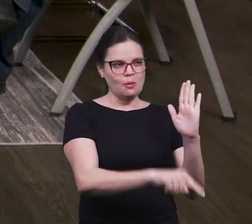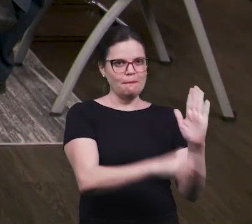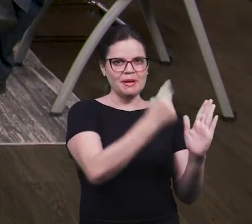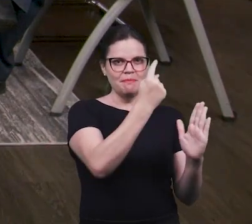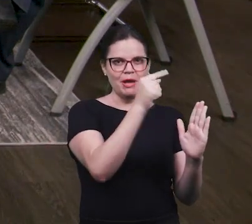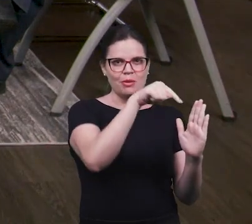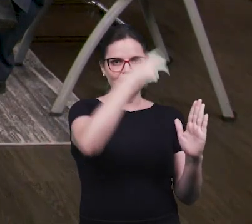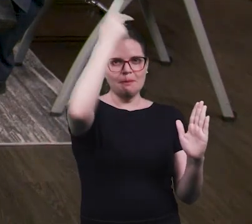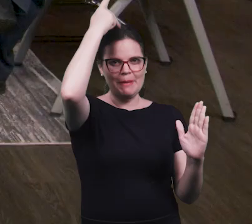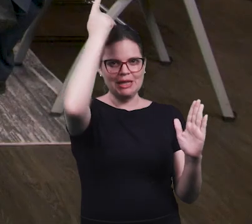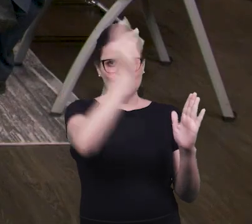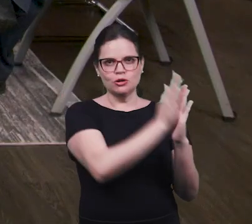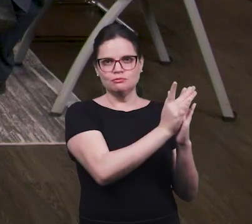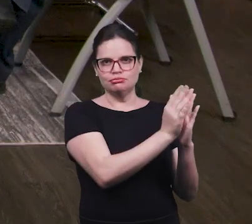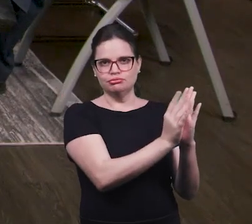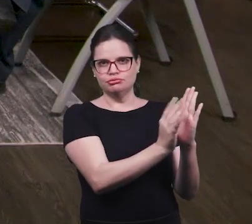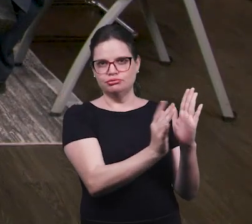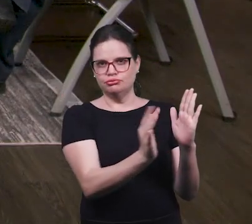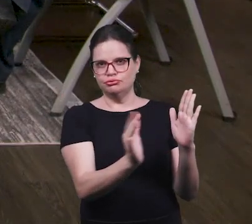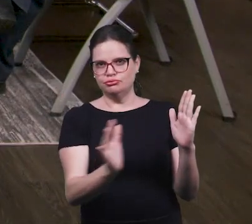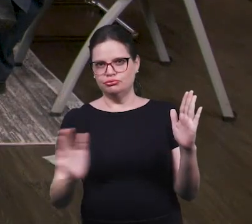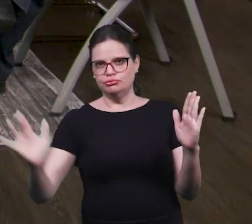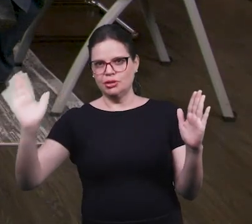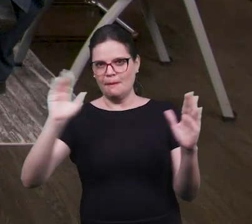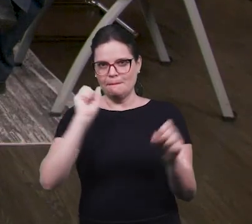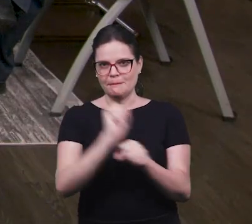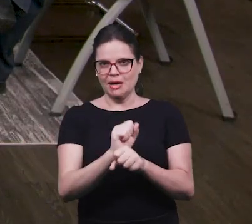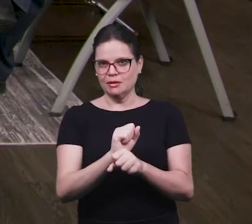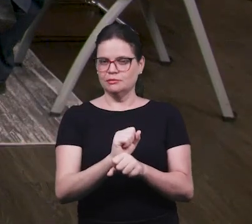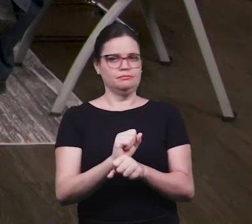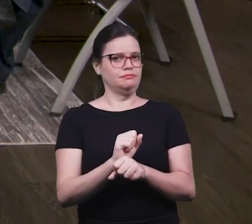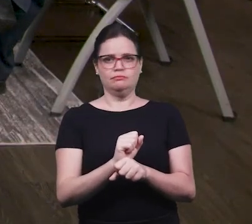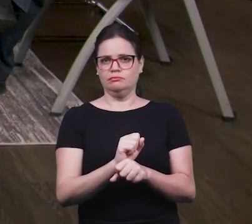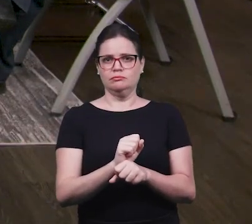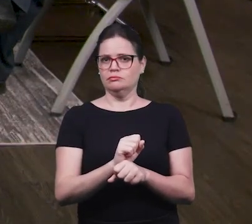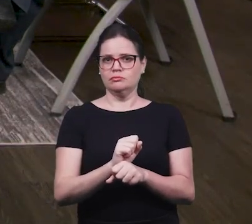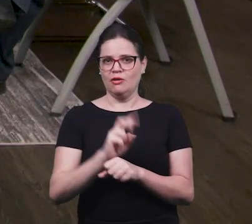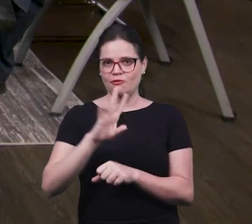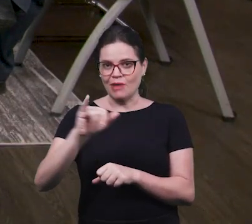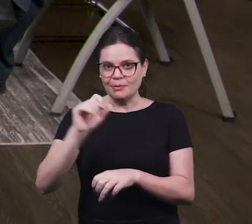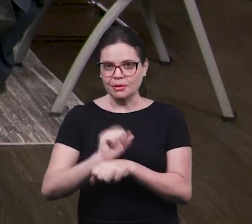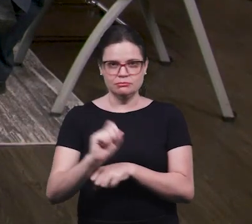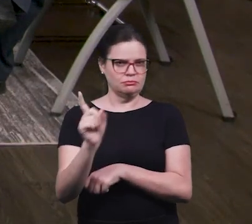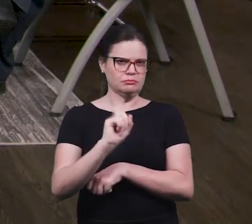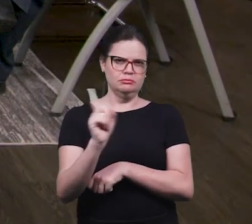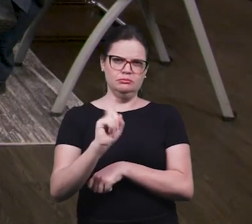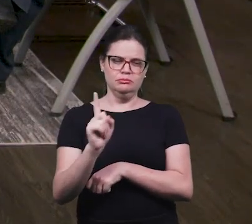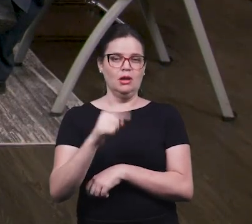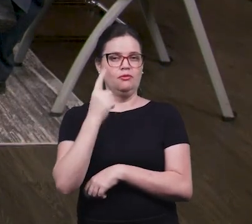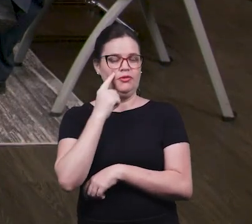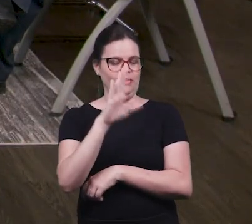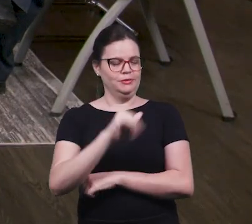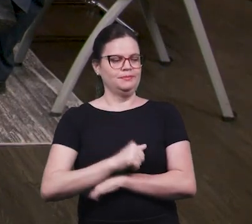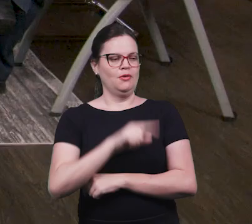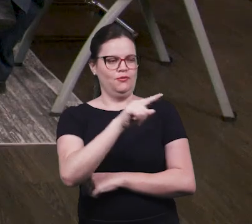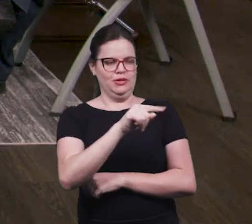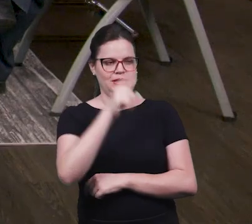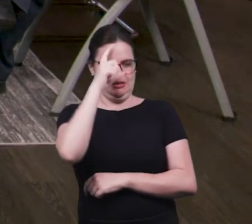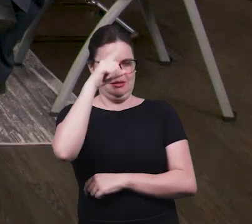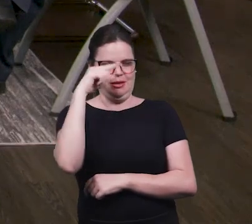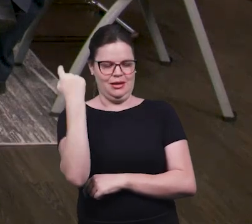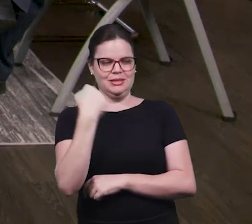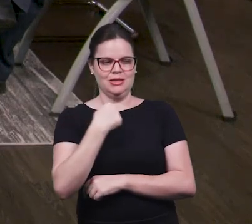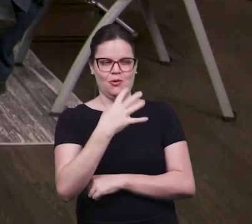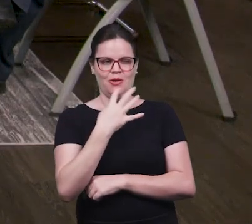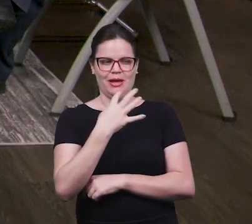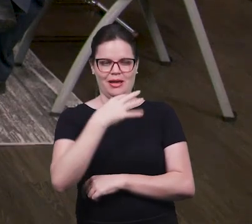Ele parou em certos segmentos. Por exemplo, então, você e quem conhece bem a história e